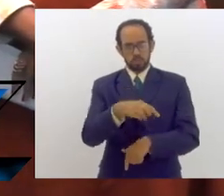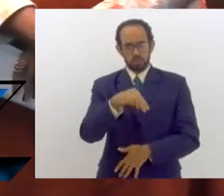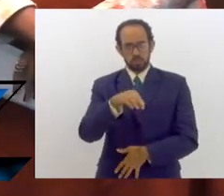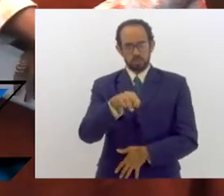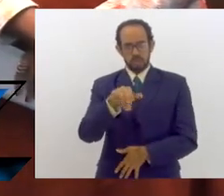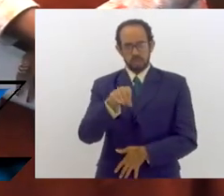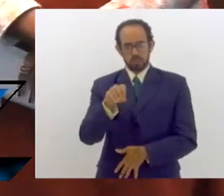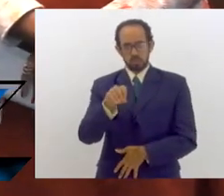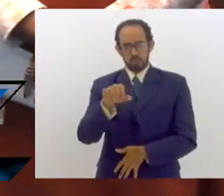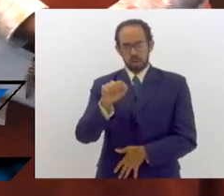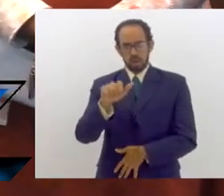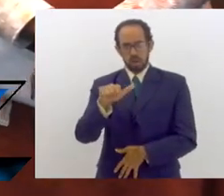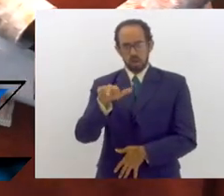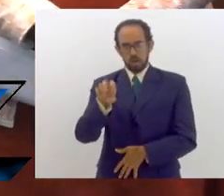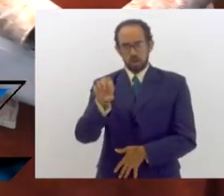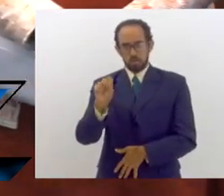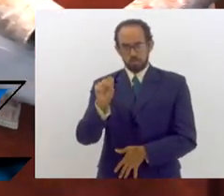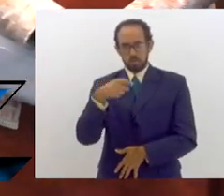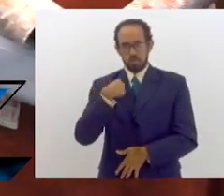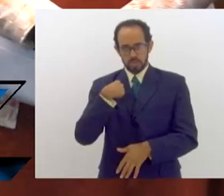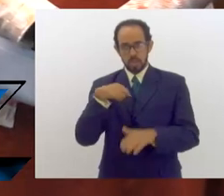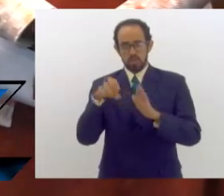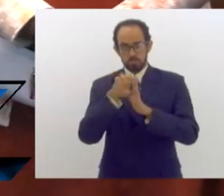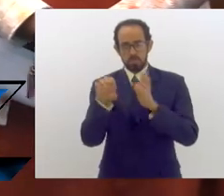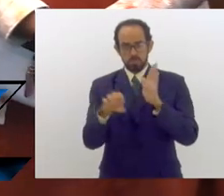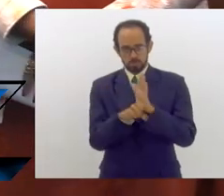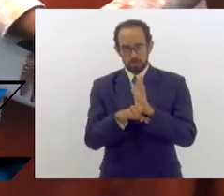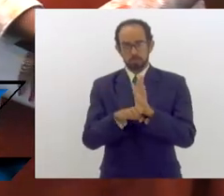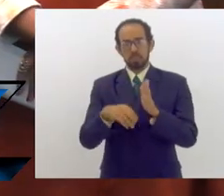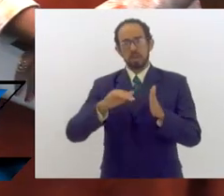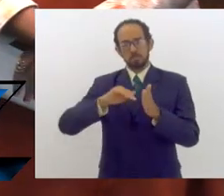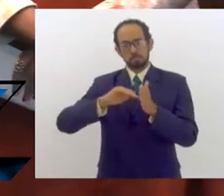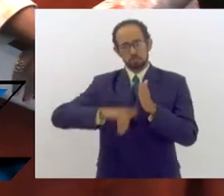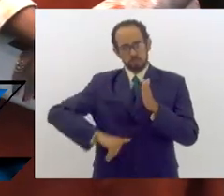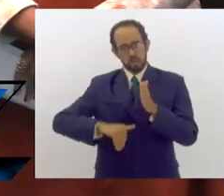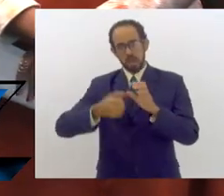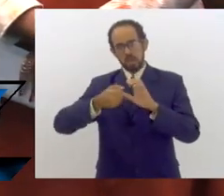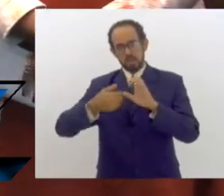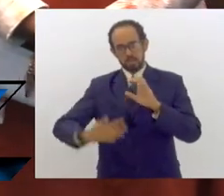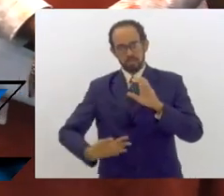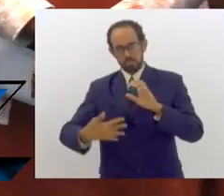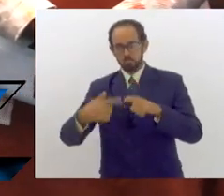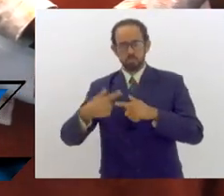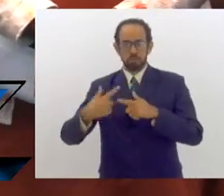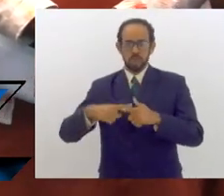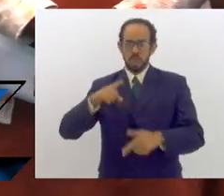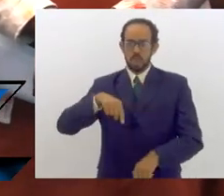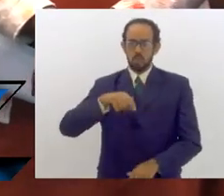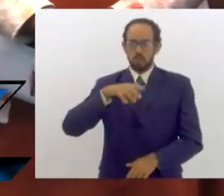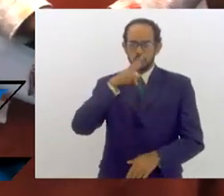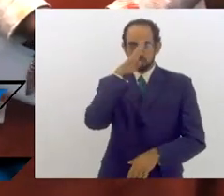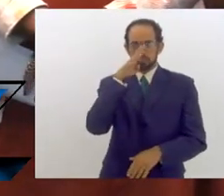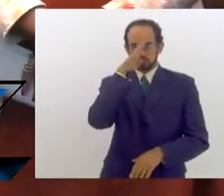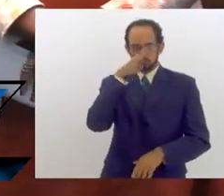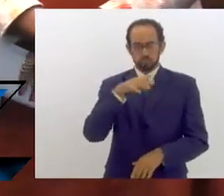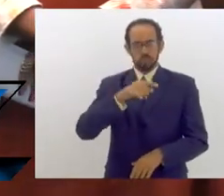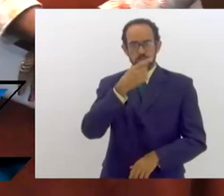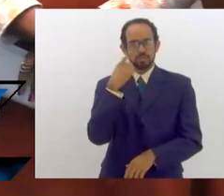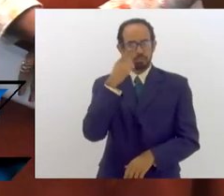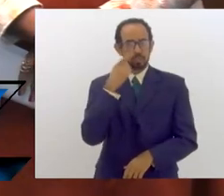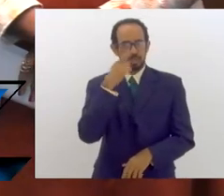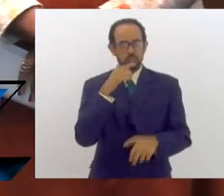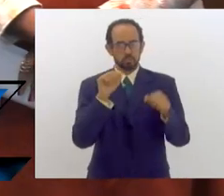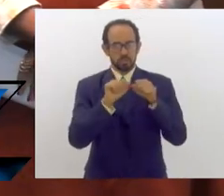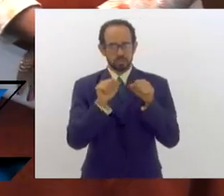emendei para ele sair de pauta para descaracterizar mesmo o projeto porque eu acho um absurdo esse deputado querer fazer